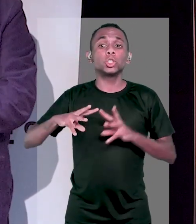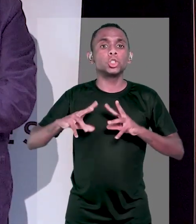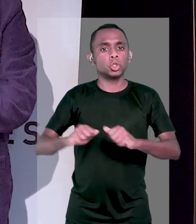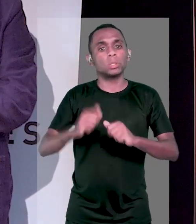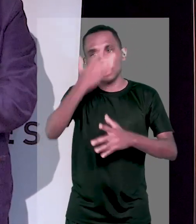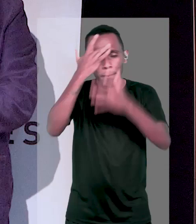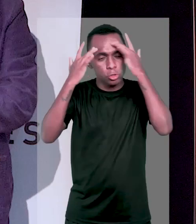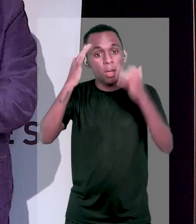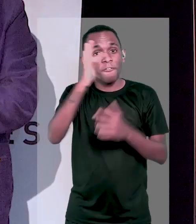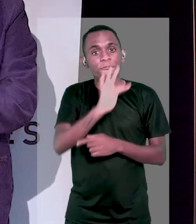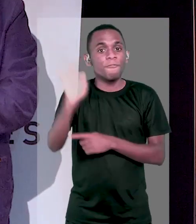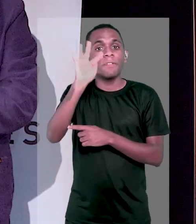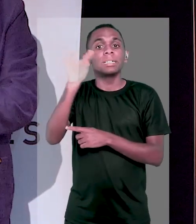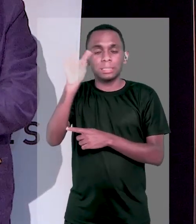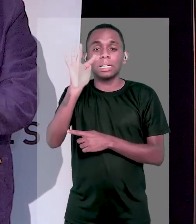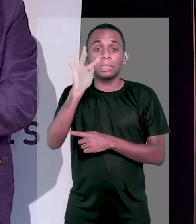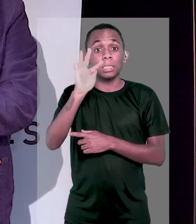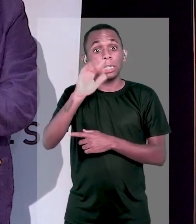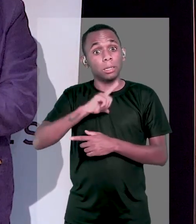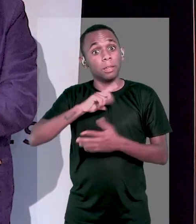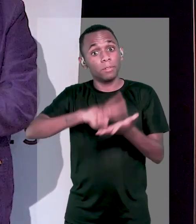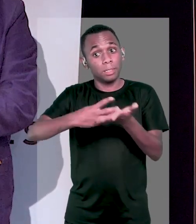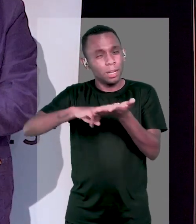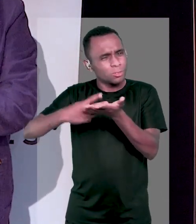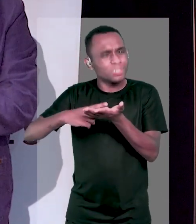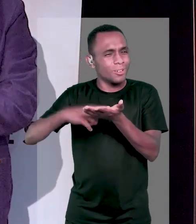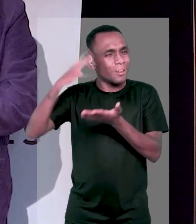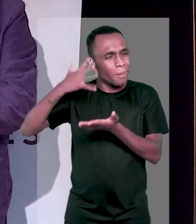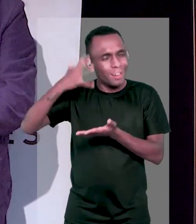conferência do Colley hoje que vai falar também sobre isso.